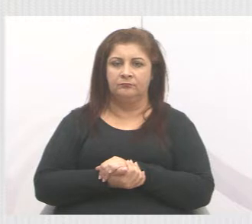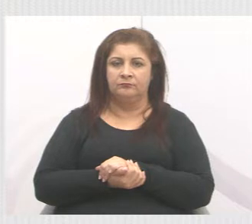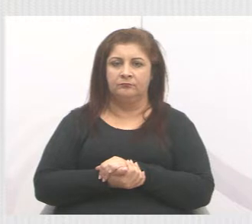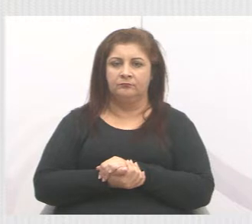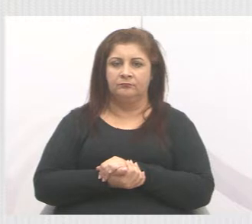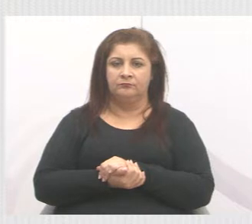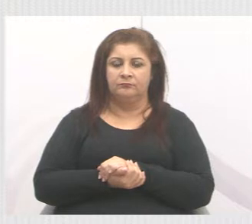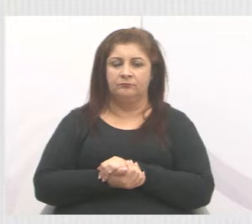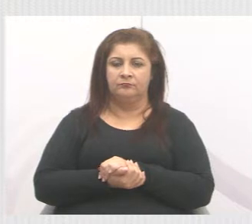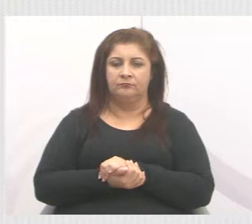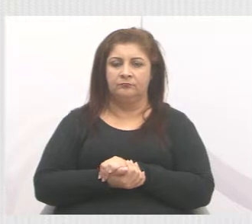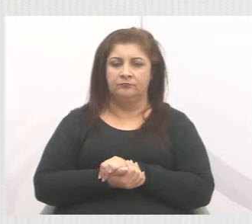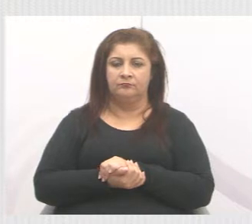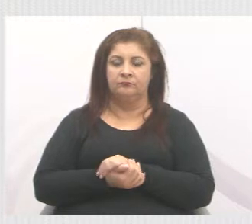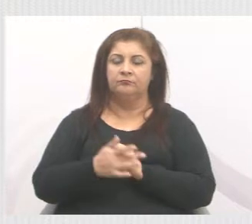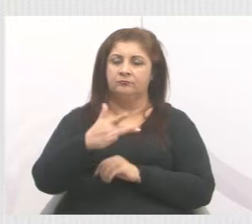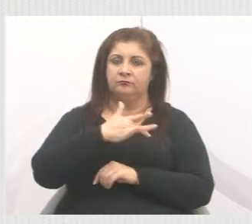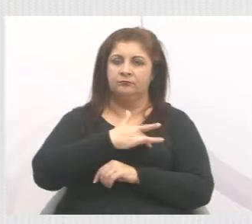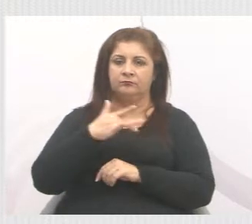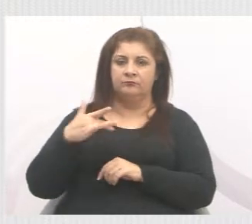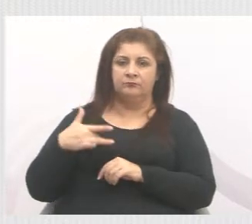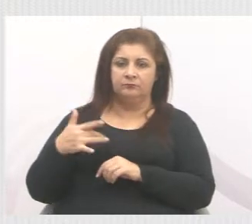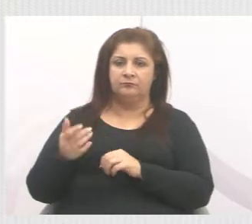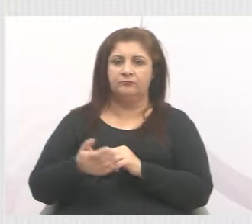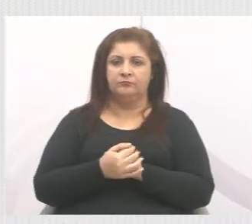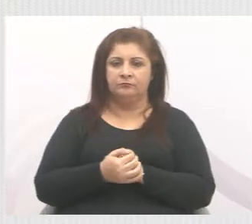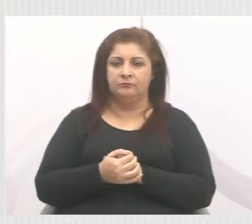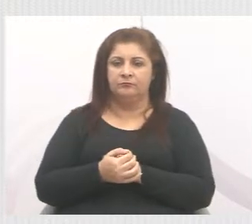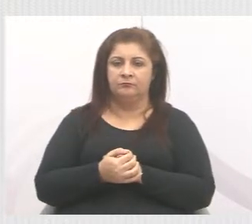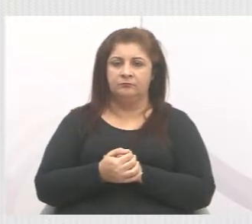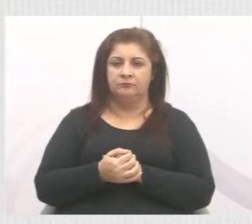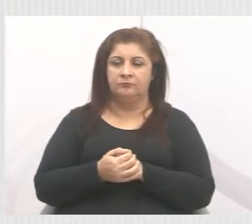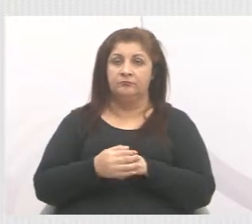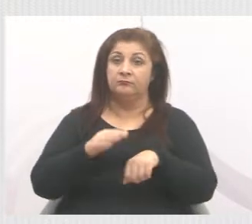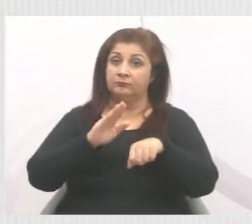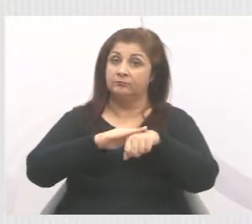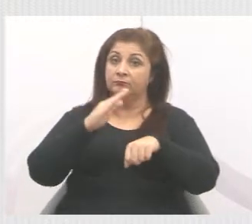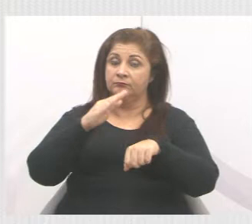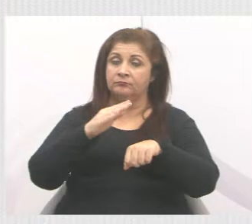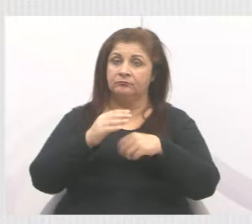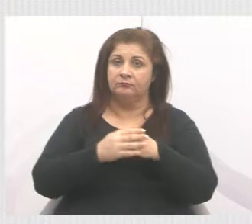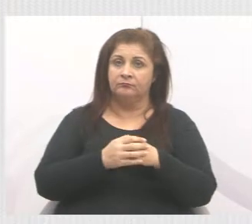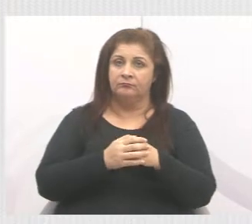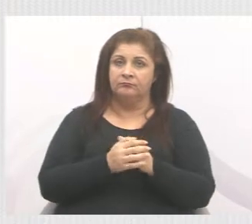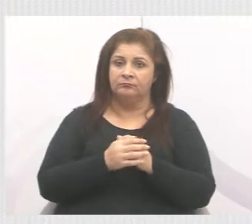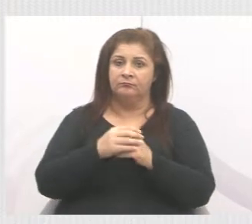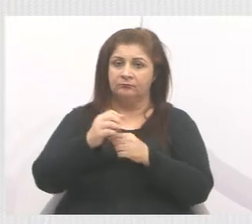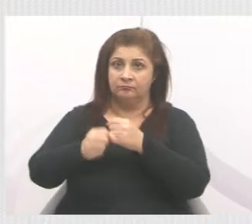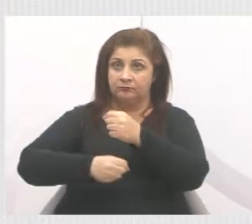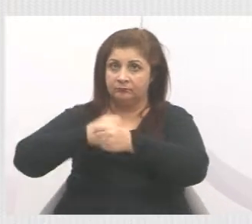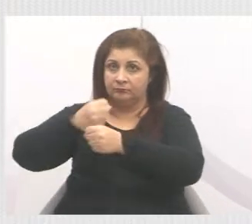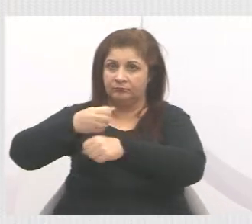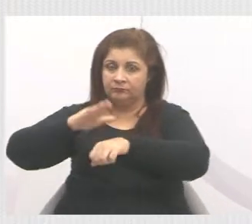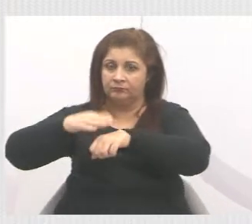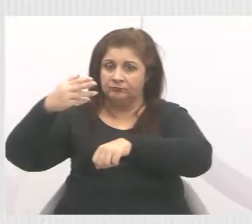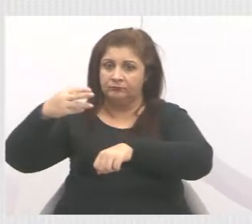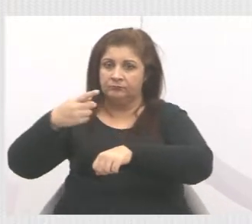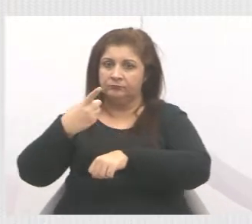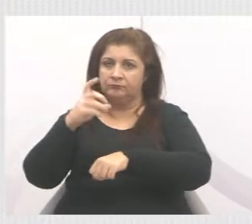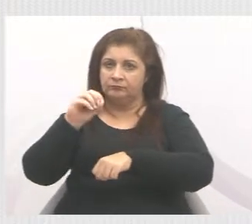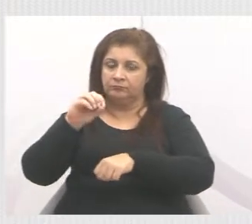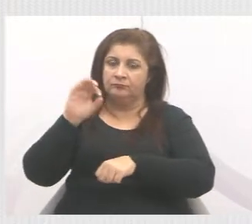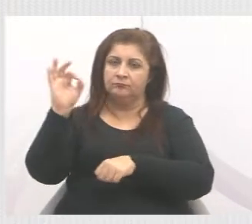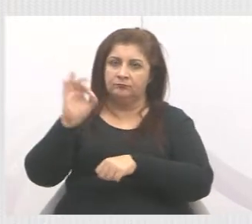gente tem a saúde, temos aqui um acréscimo deste ano para o próximo ano em torno de 10%,